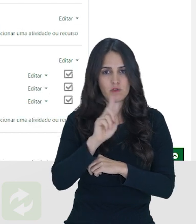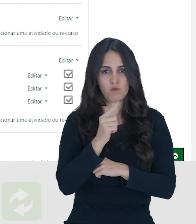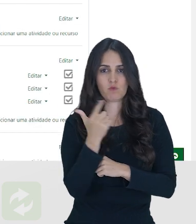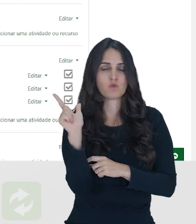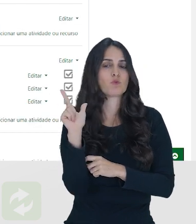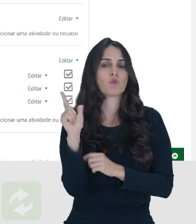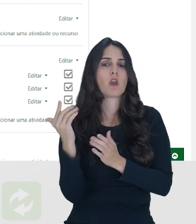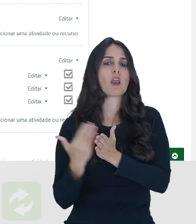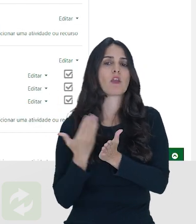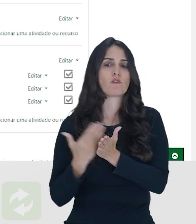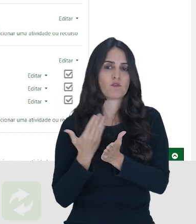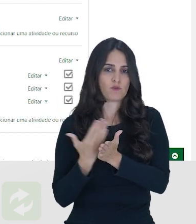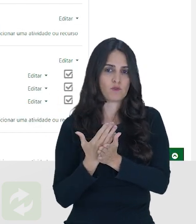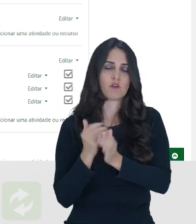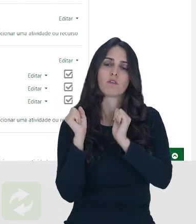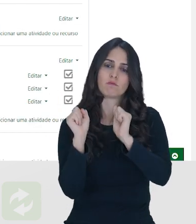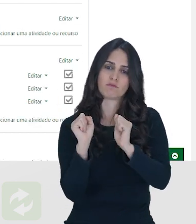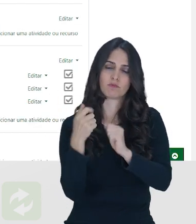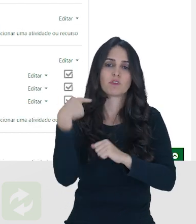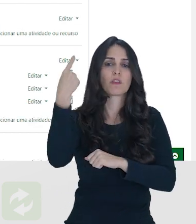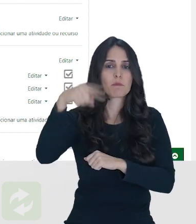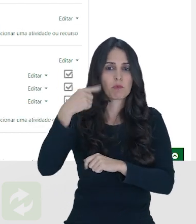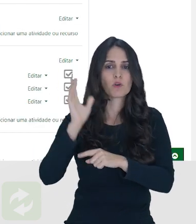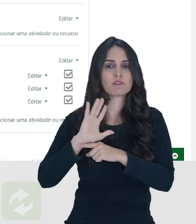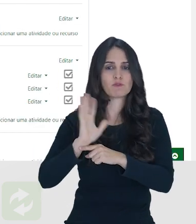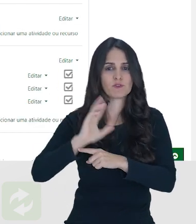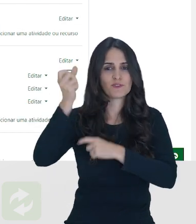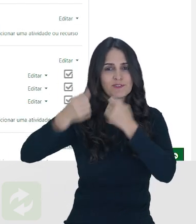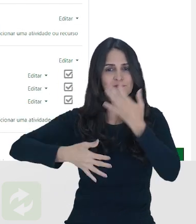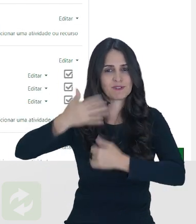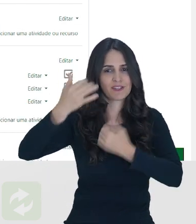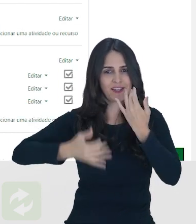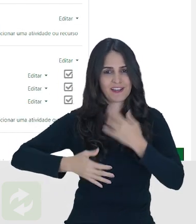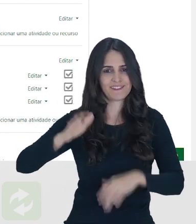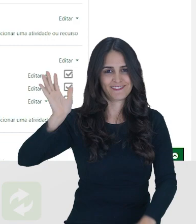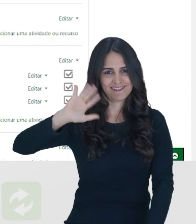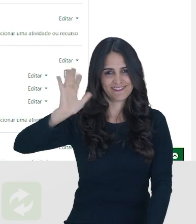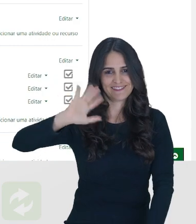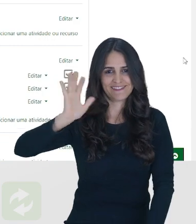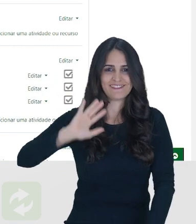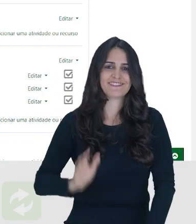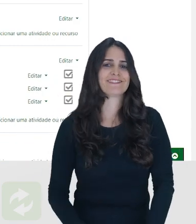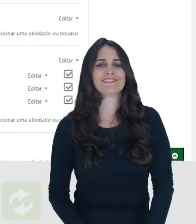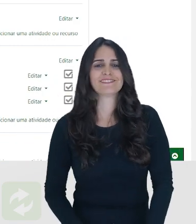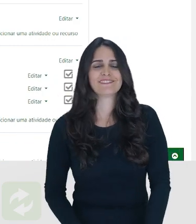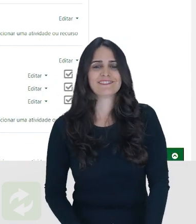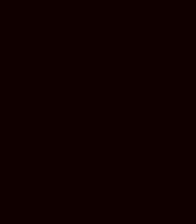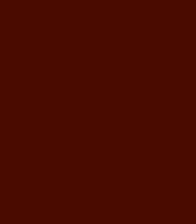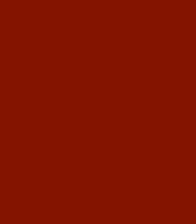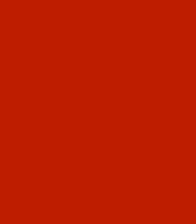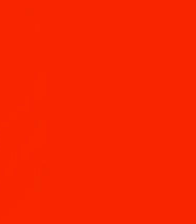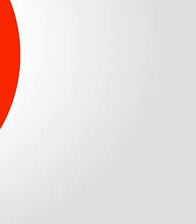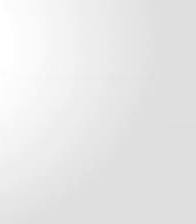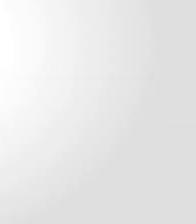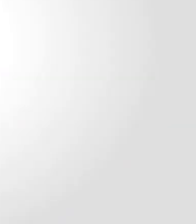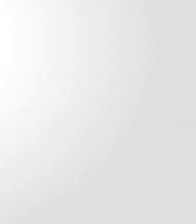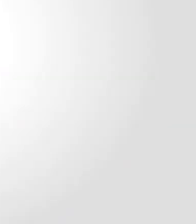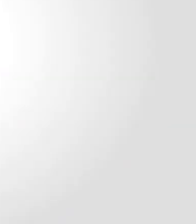e sim do livro que você poderá aprender em outro tutorial até a próxima